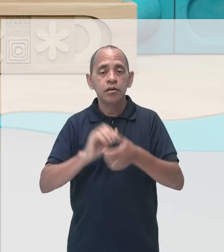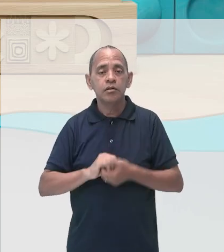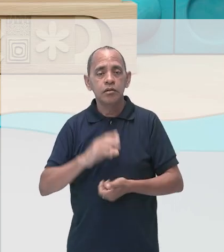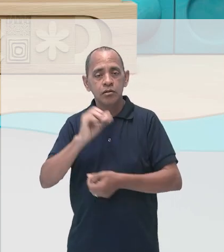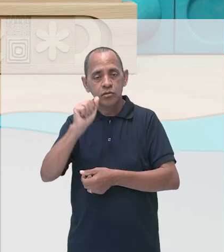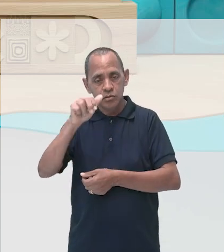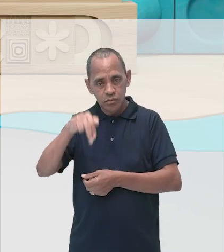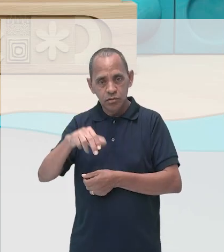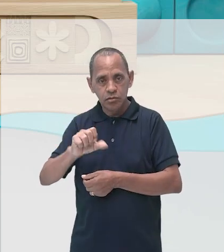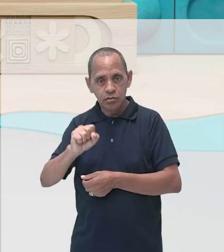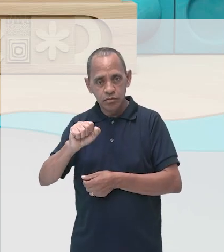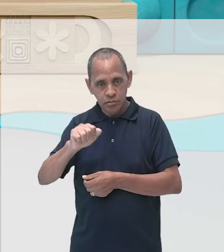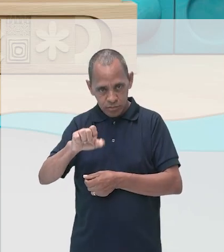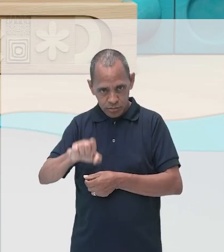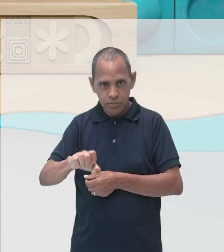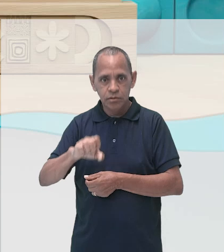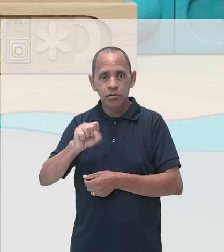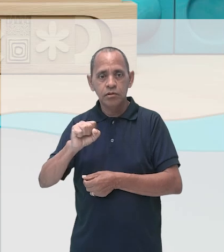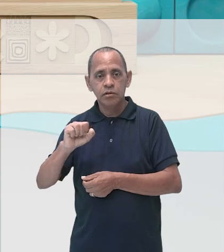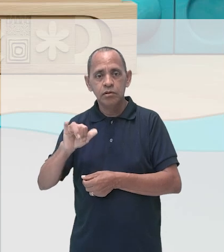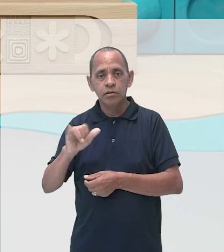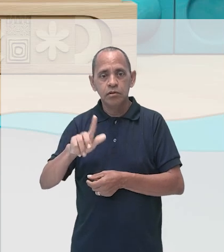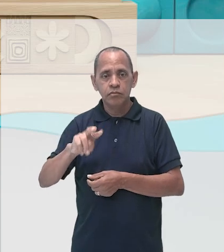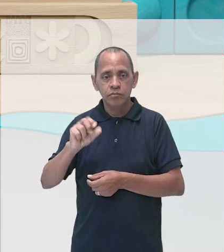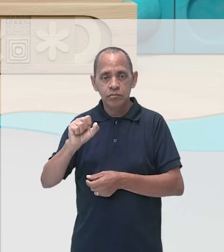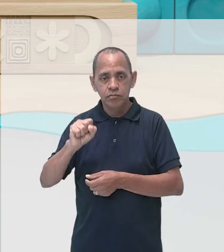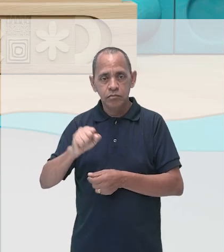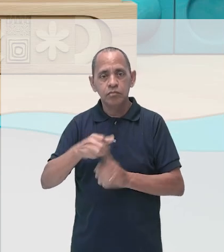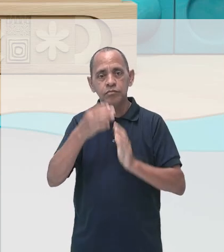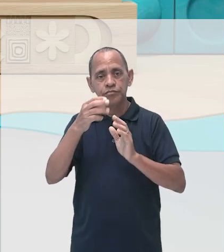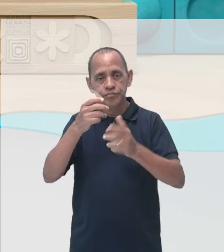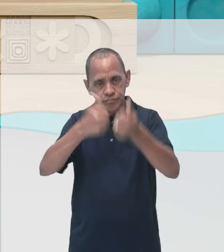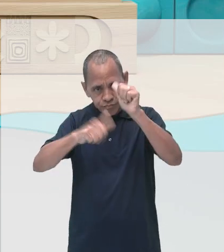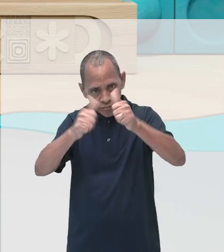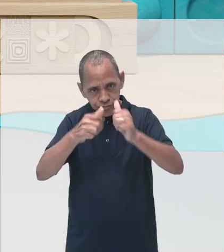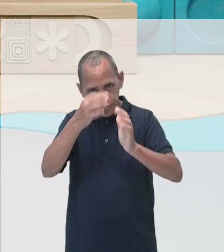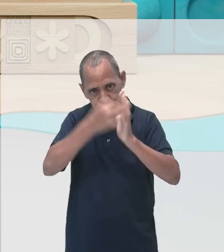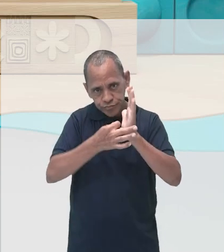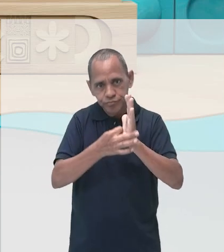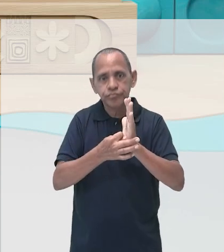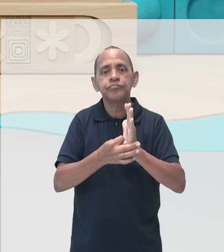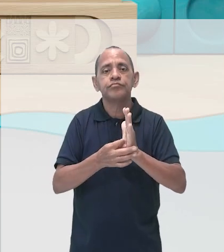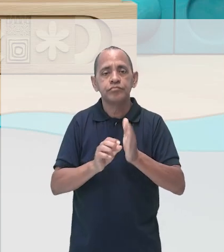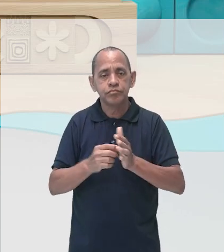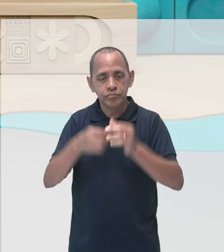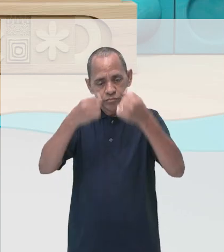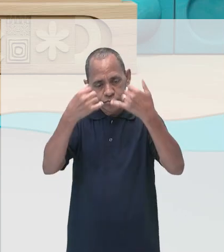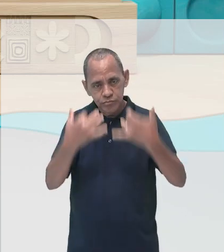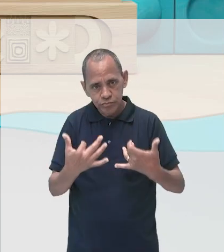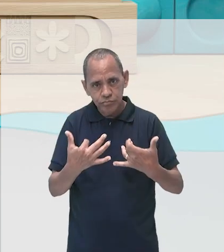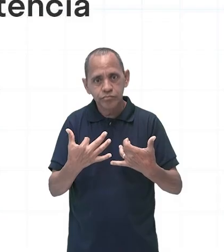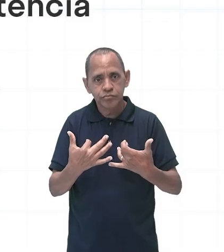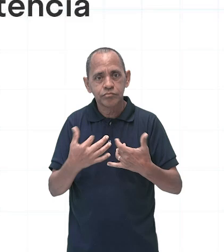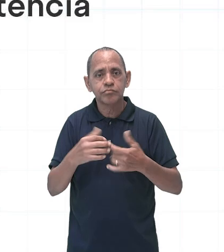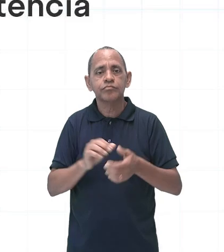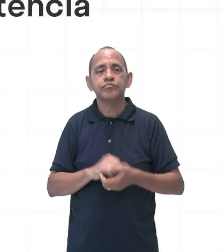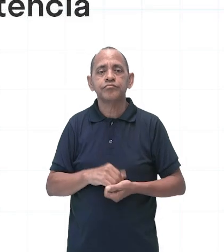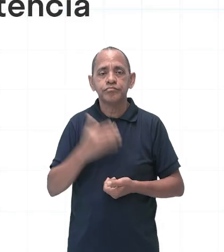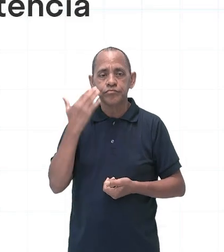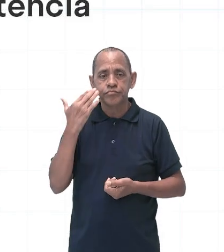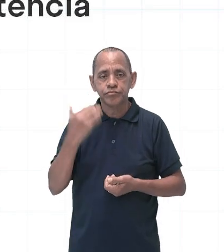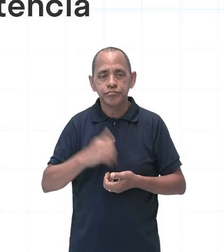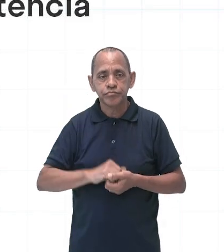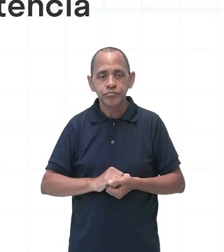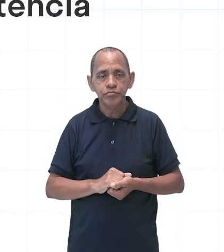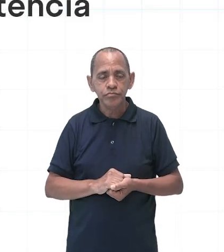texto. Vamos analisar um texto que vai ponderar essa questão que foi colocada no início da aula.